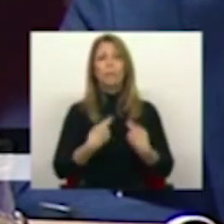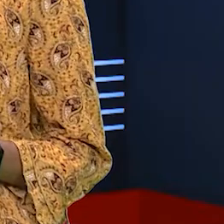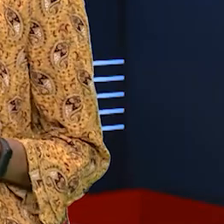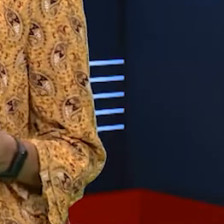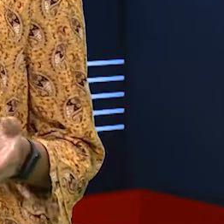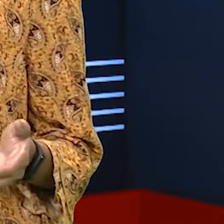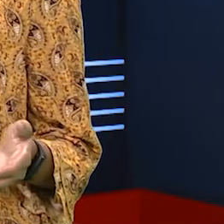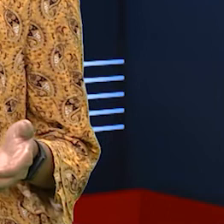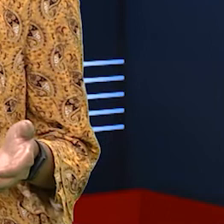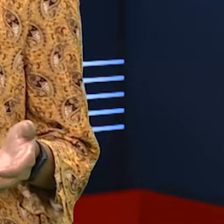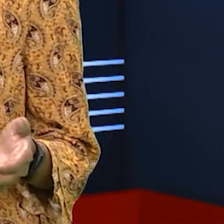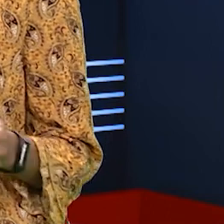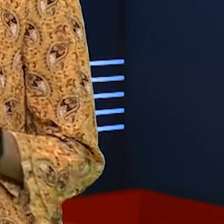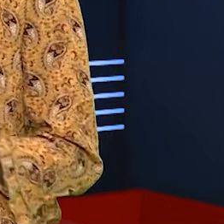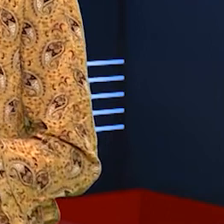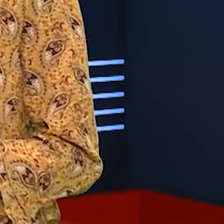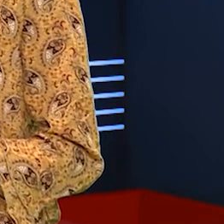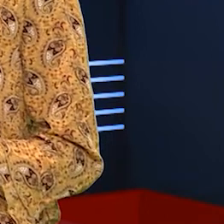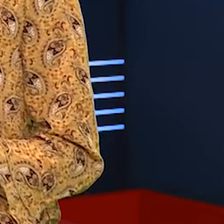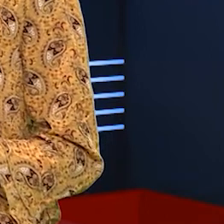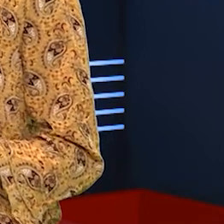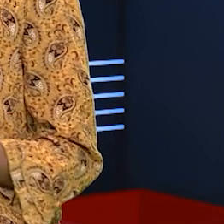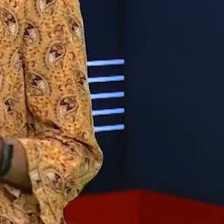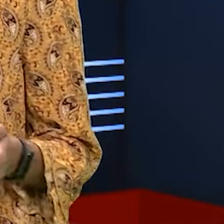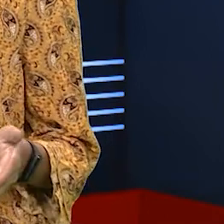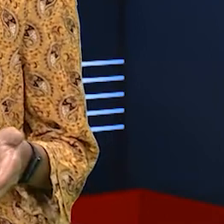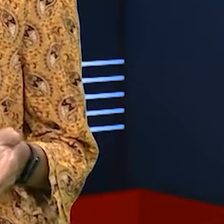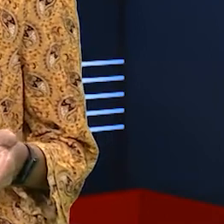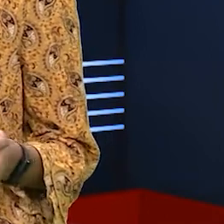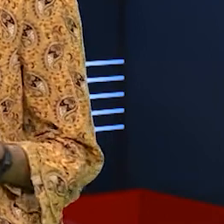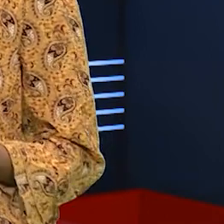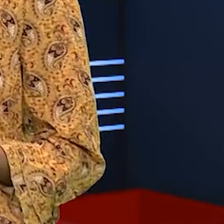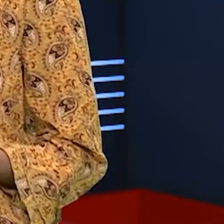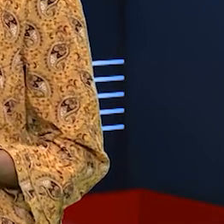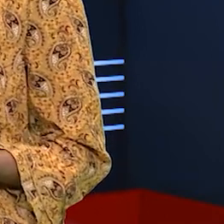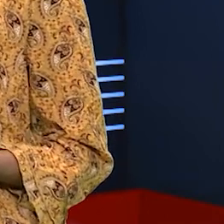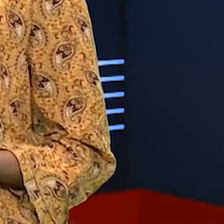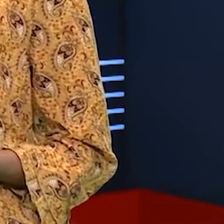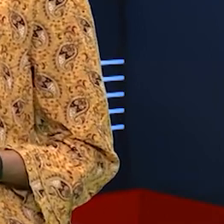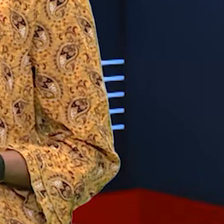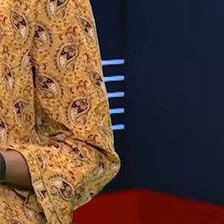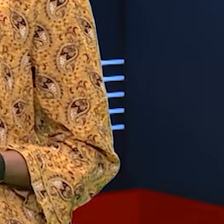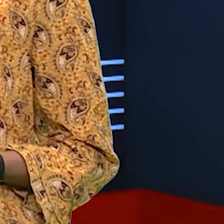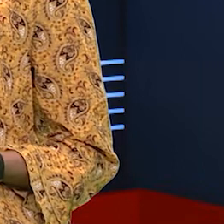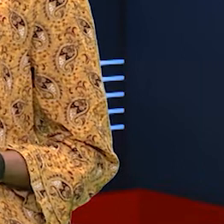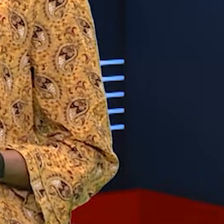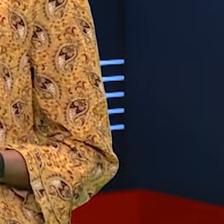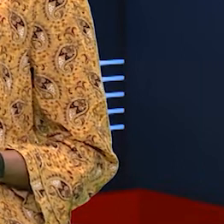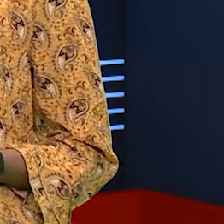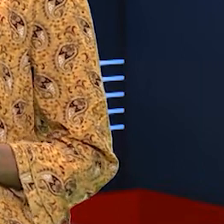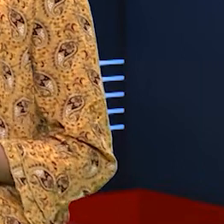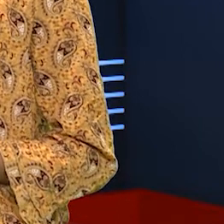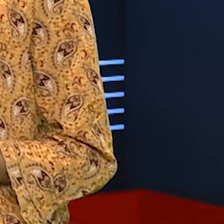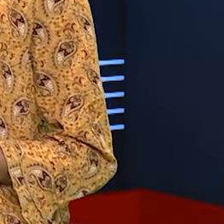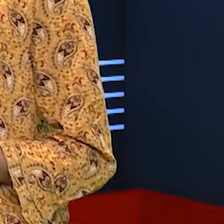pública. O ministro das Finanças de Portugal disse que o país não se pode cansar de cumprir contas públicas